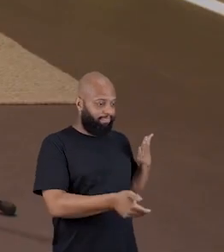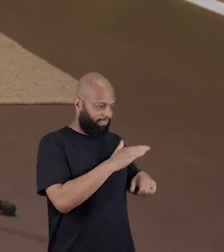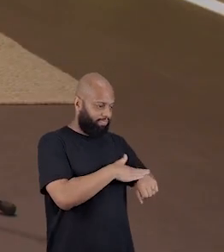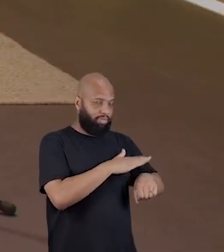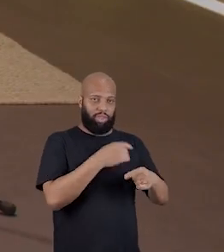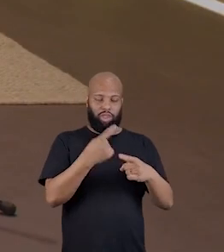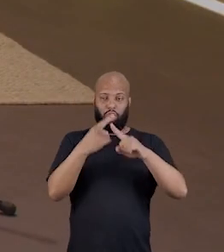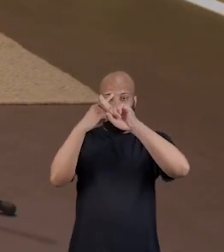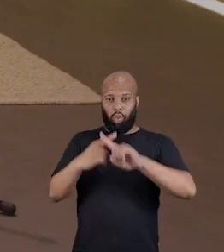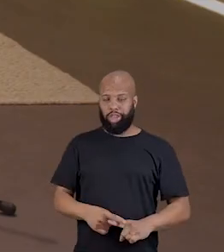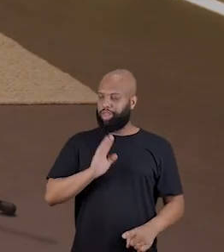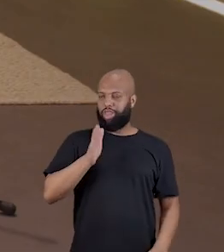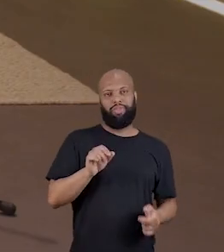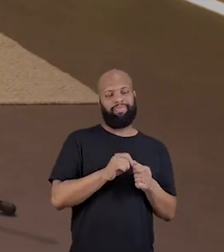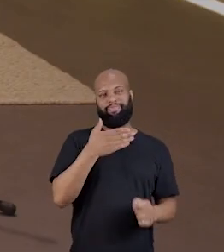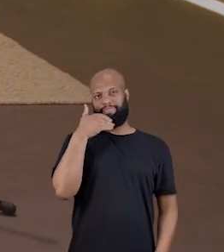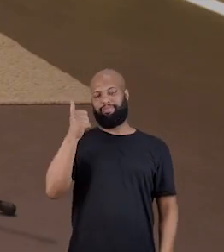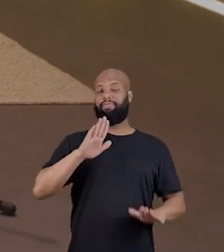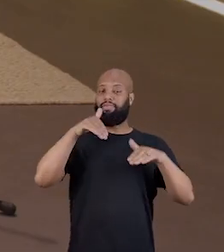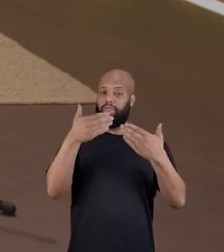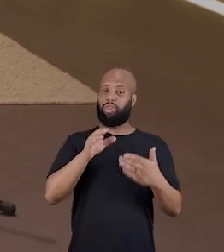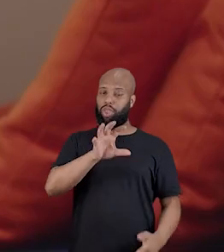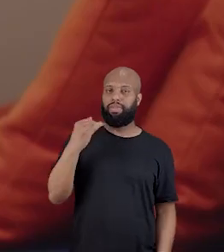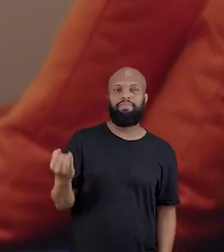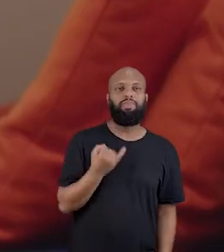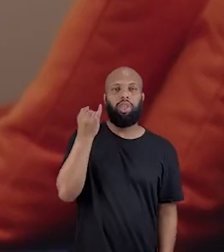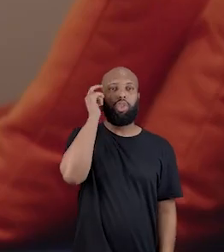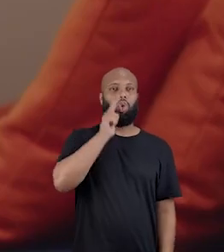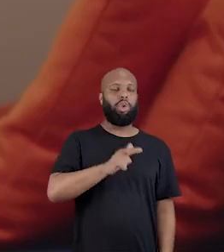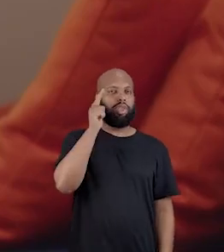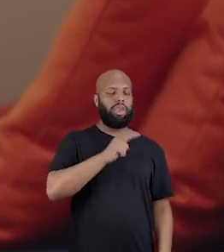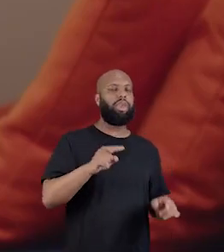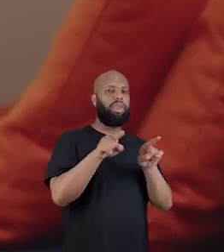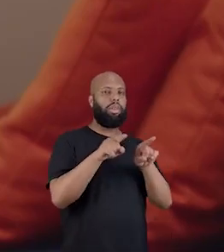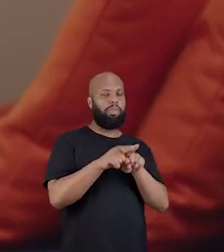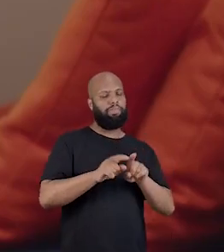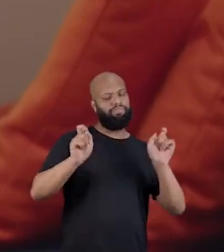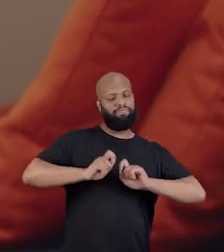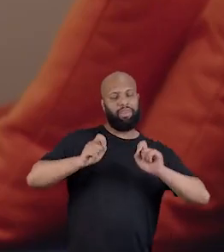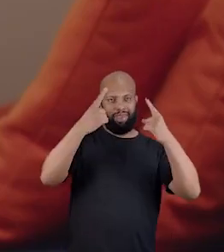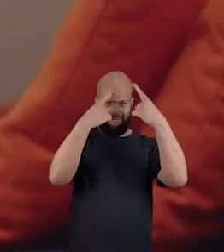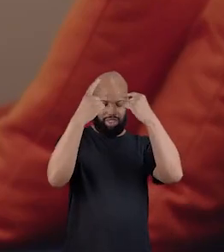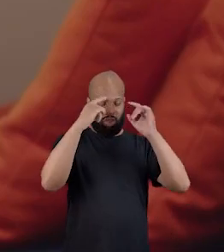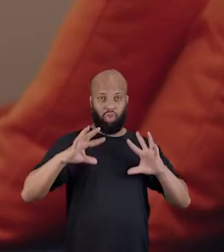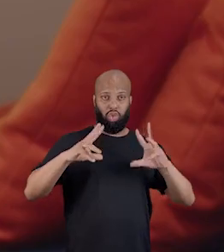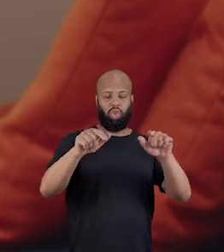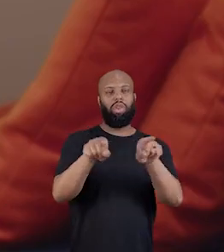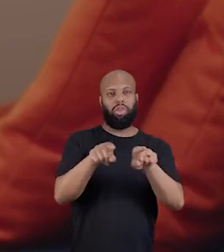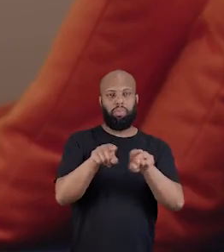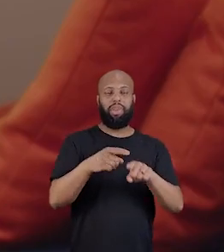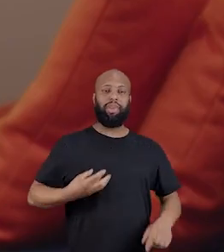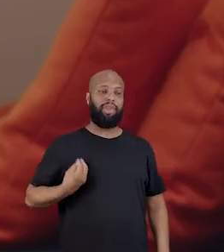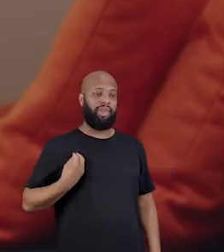o time. O concorrente já veio e já fez melhor. Então, Exato. Eu acho que isso é super importante, a gente conseguir capturar o potencial criativo de